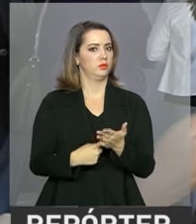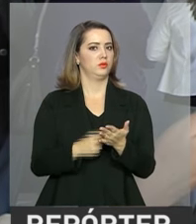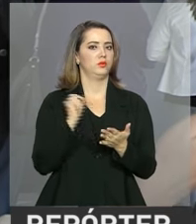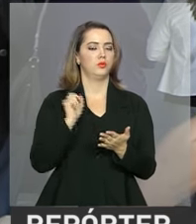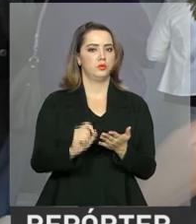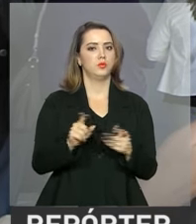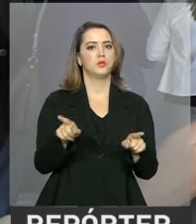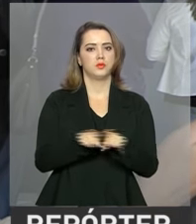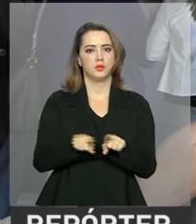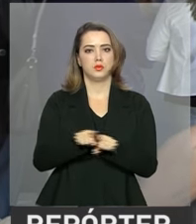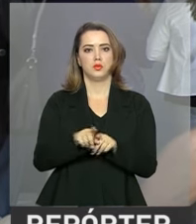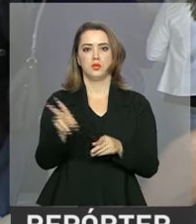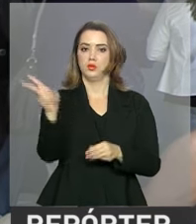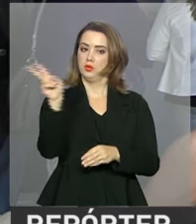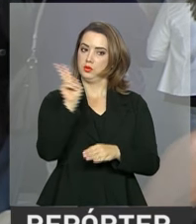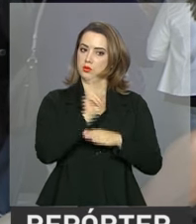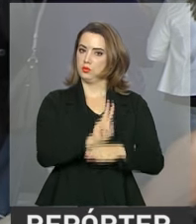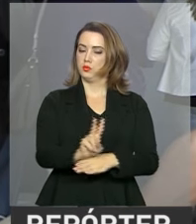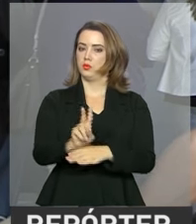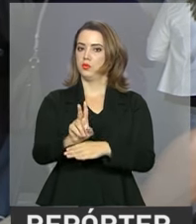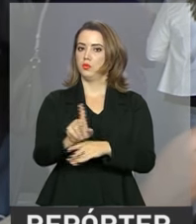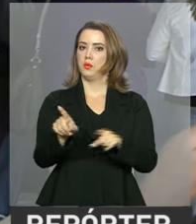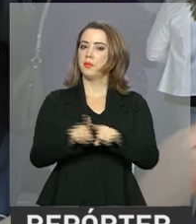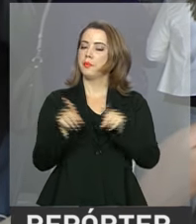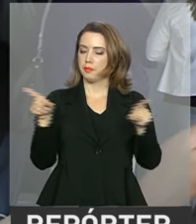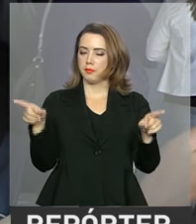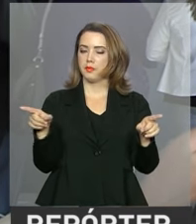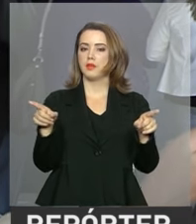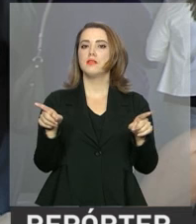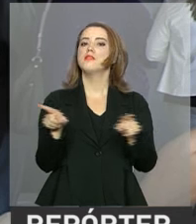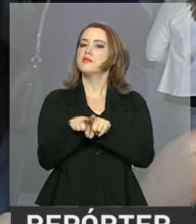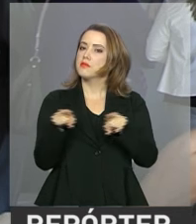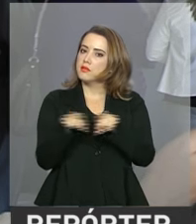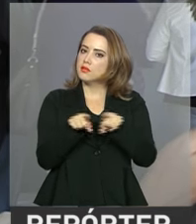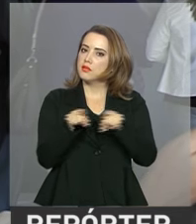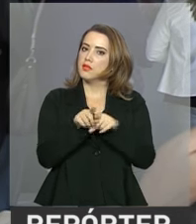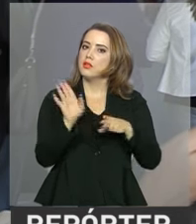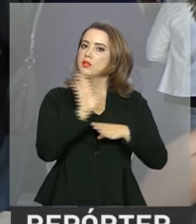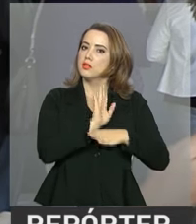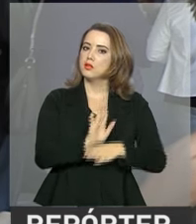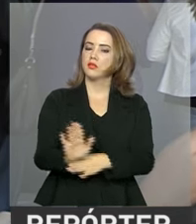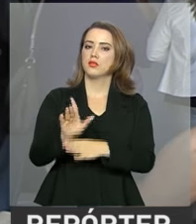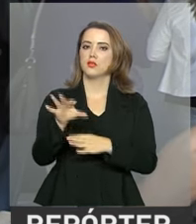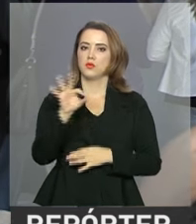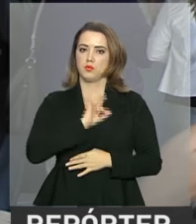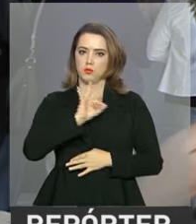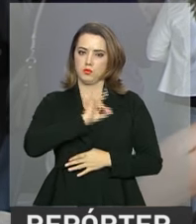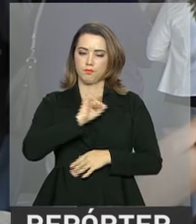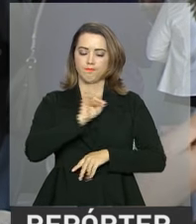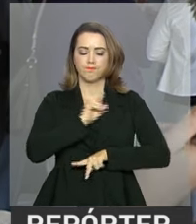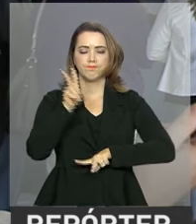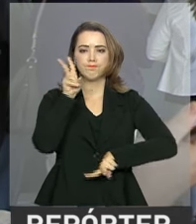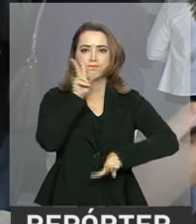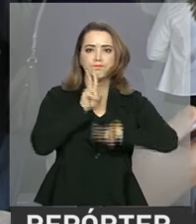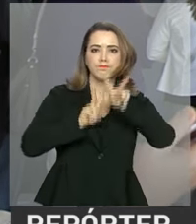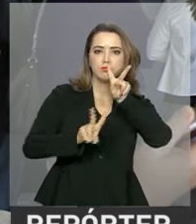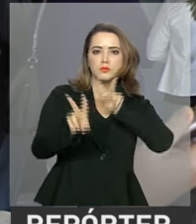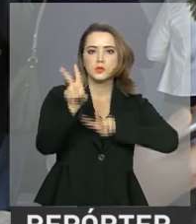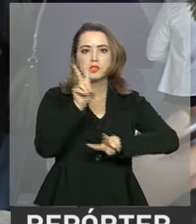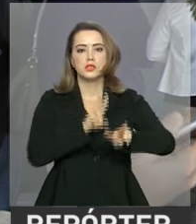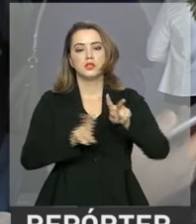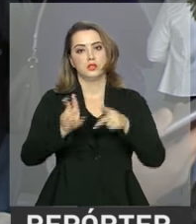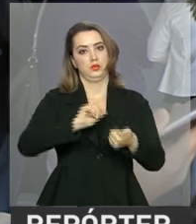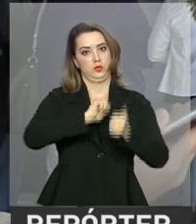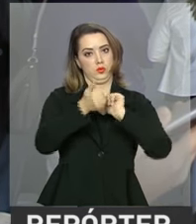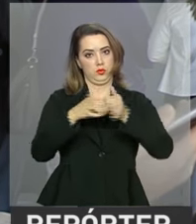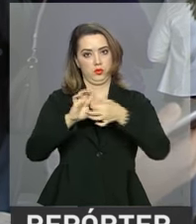não só a tarefa de defesa, como uma parte da tarefa de policiamento ostensivo para os Jogos